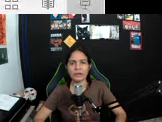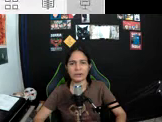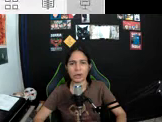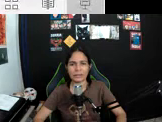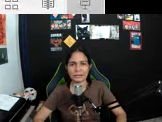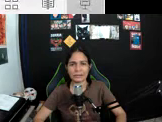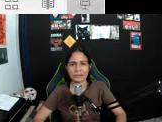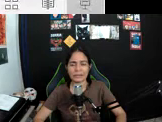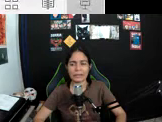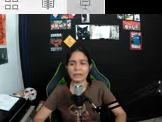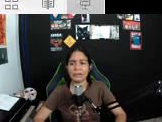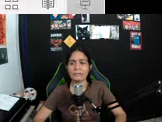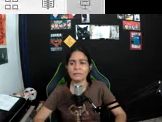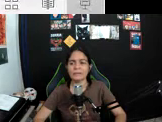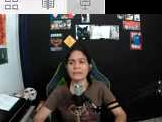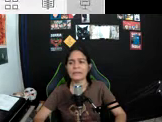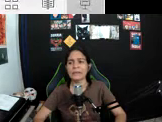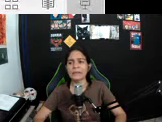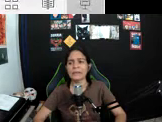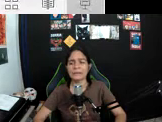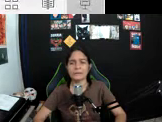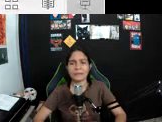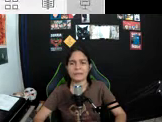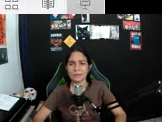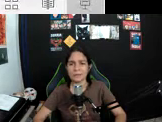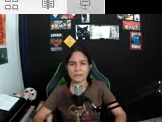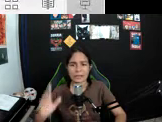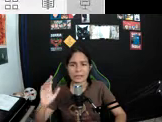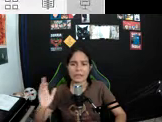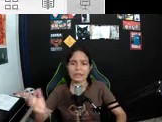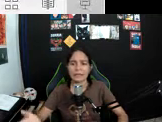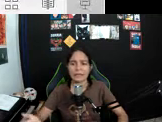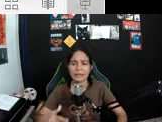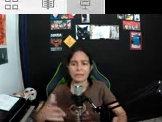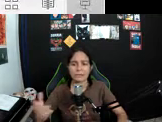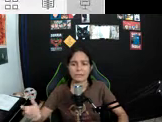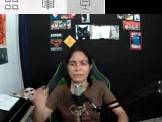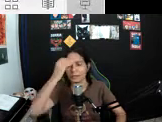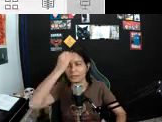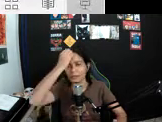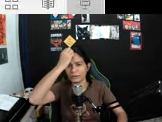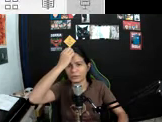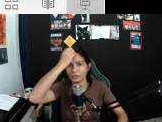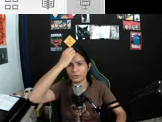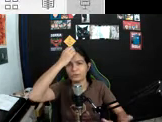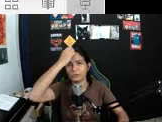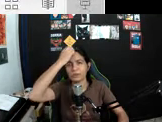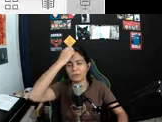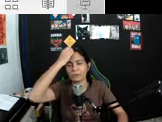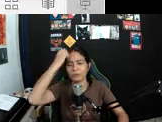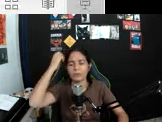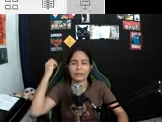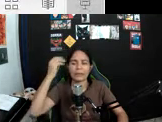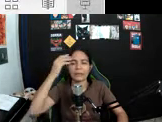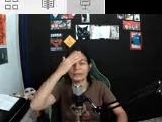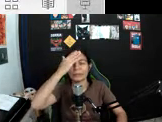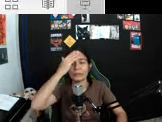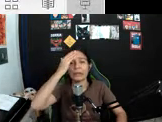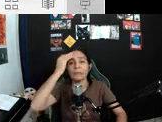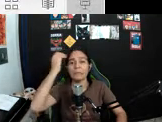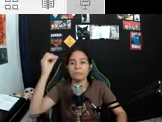pessoa religiosa, né? Você tem que dar satisfação lá a Deus, né? A Jesus, seja lá qual for a